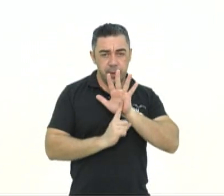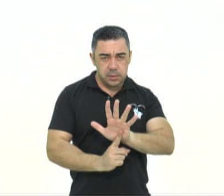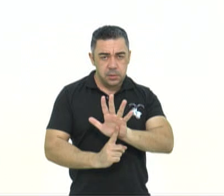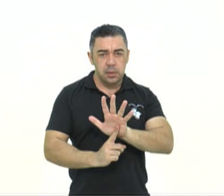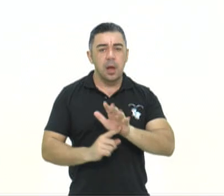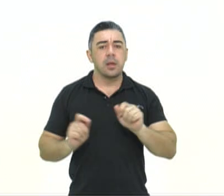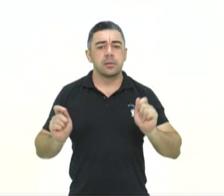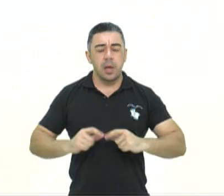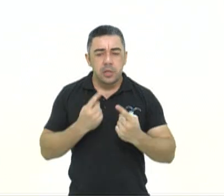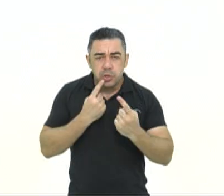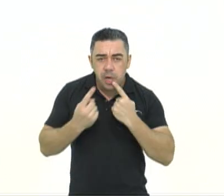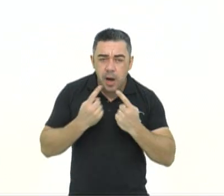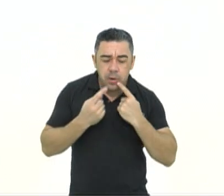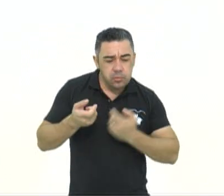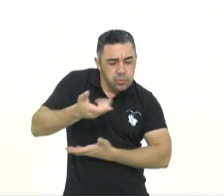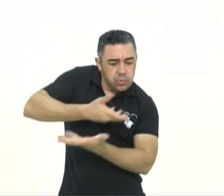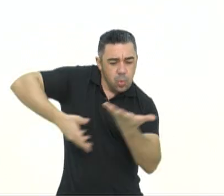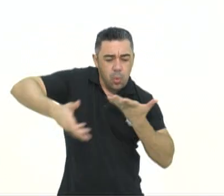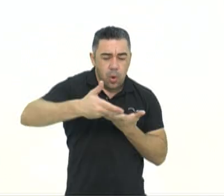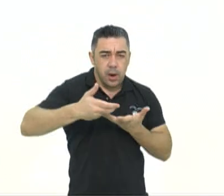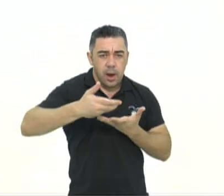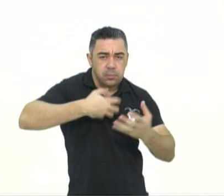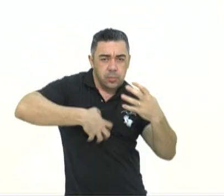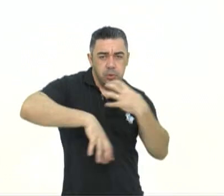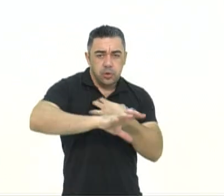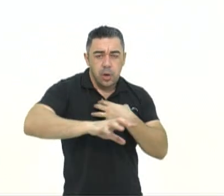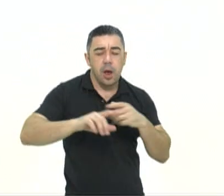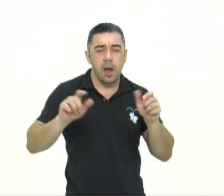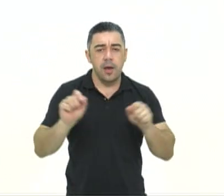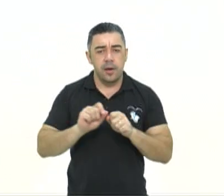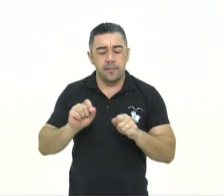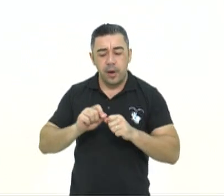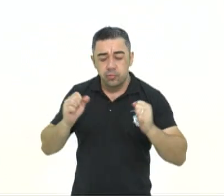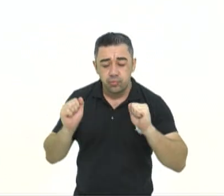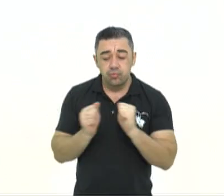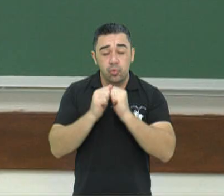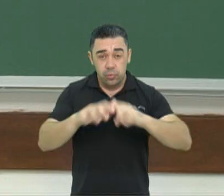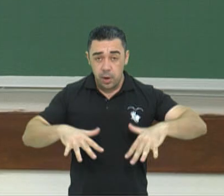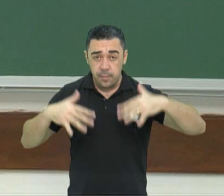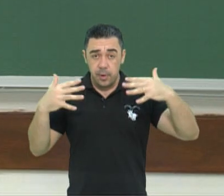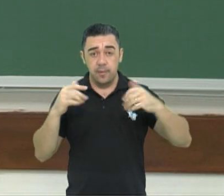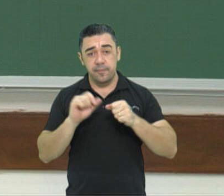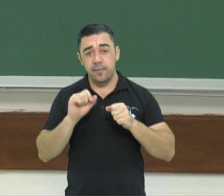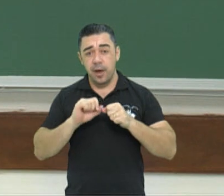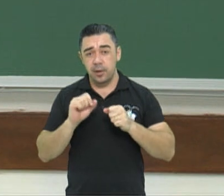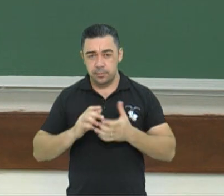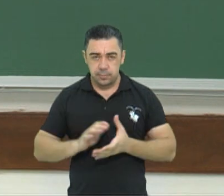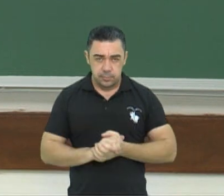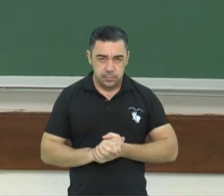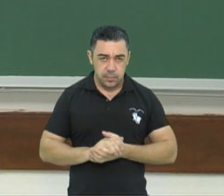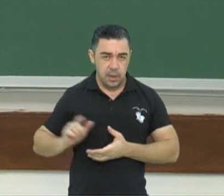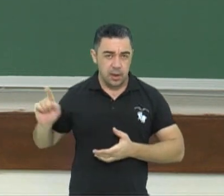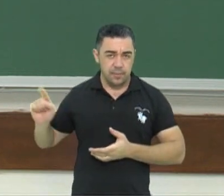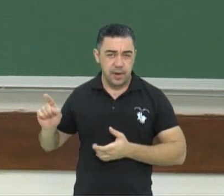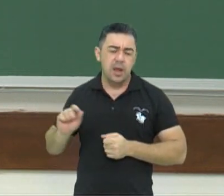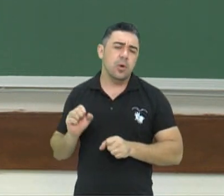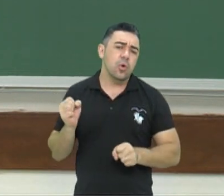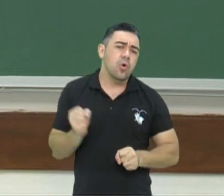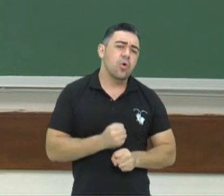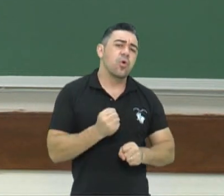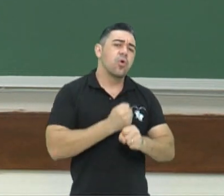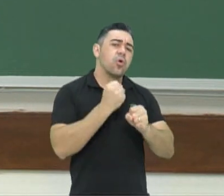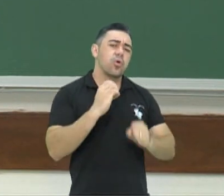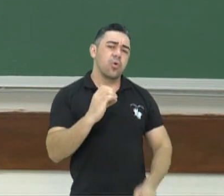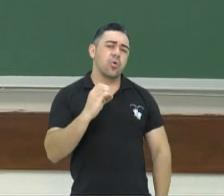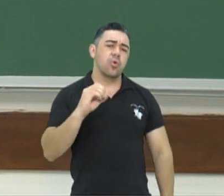um diálogo de energia e a plateia e o artista constroem a obra juntos. Primeiramente, ela está usando o termo construção. Por que